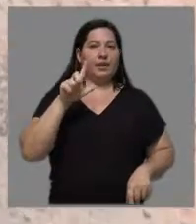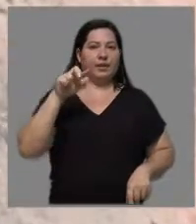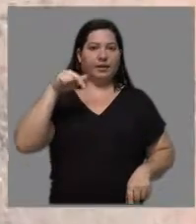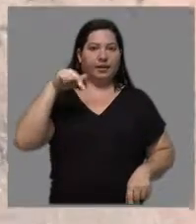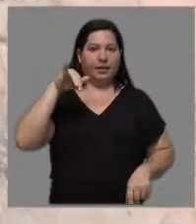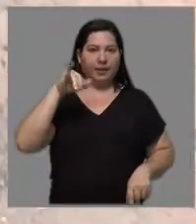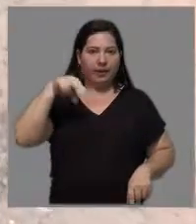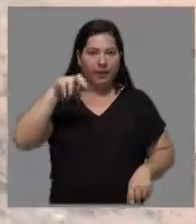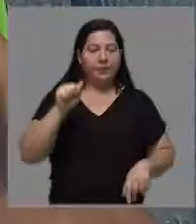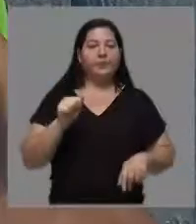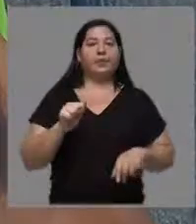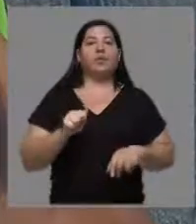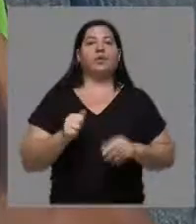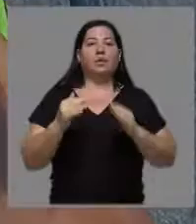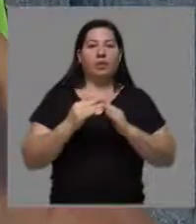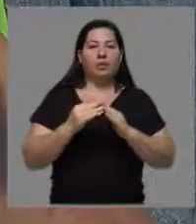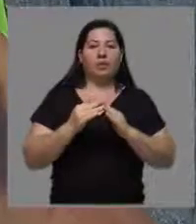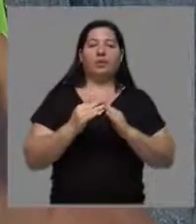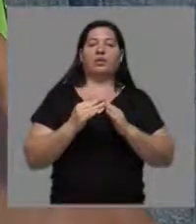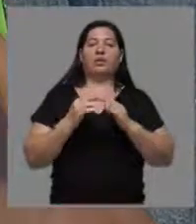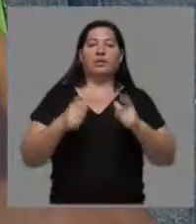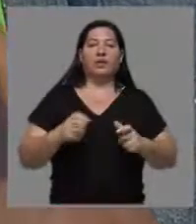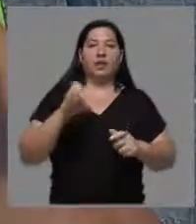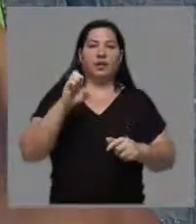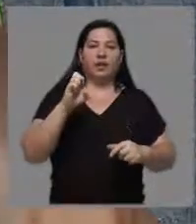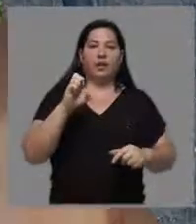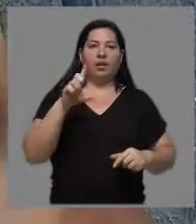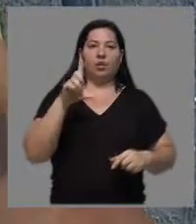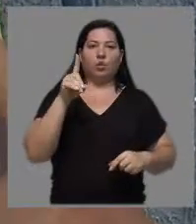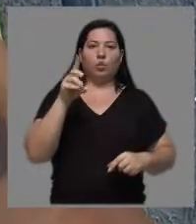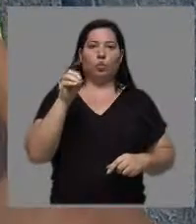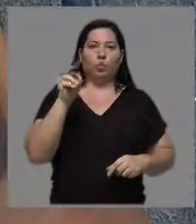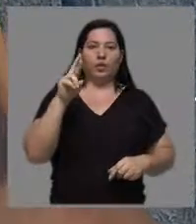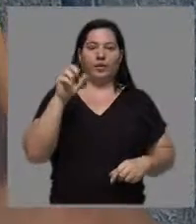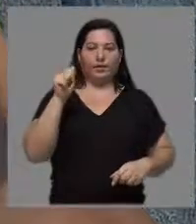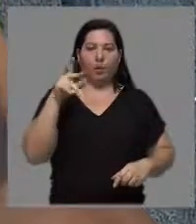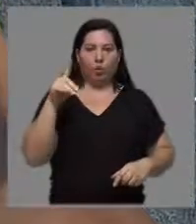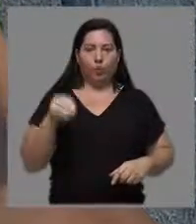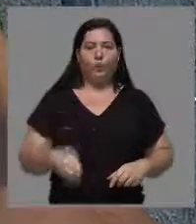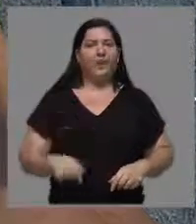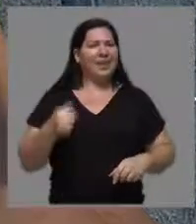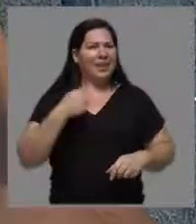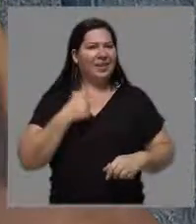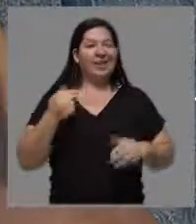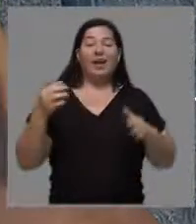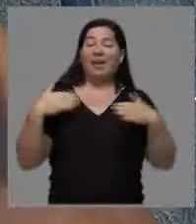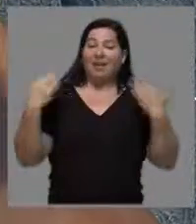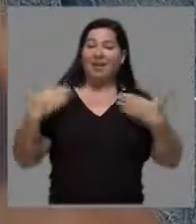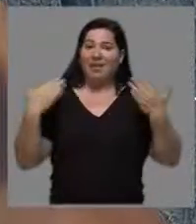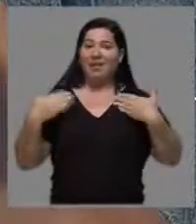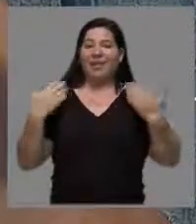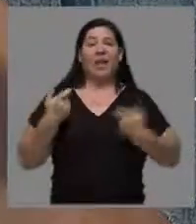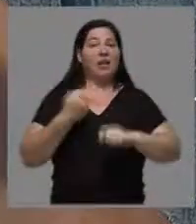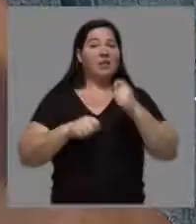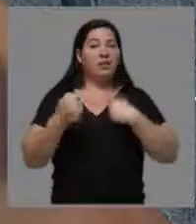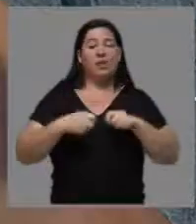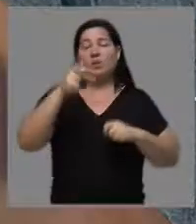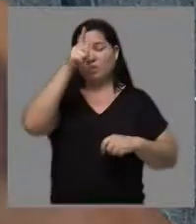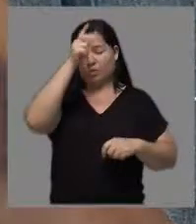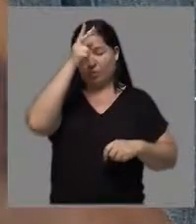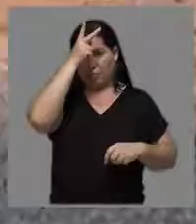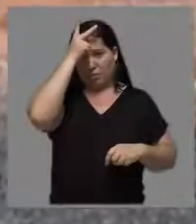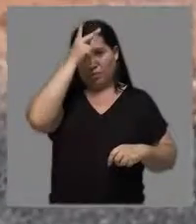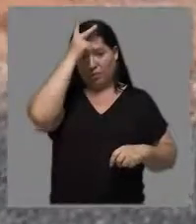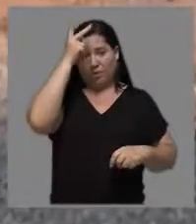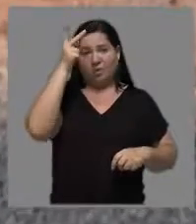vem sendo realizado. Agradeço muito a administração do Lucas, estou muito contente pelo que está se